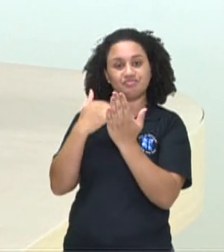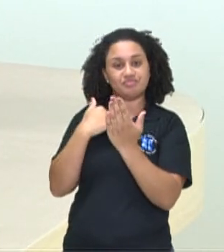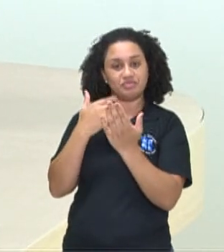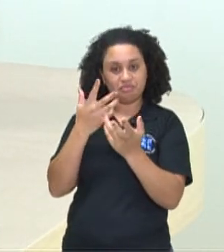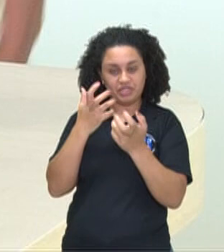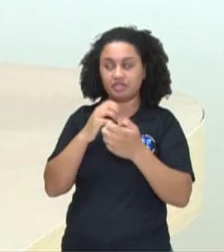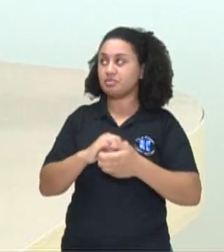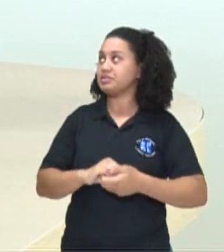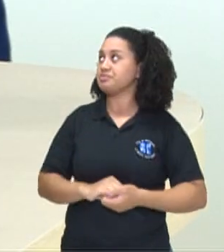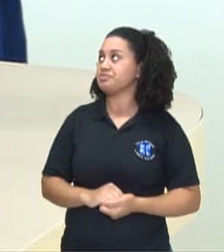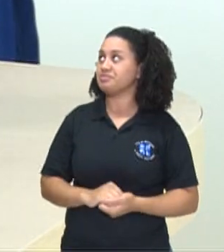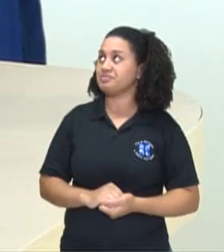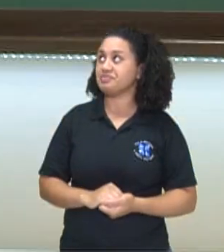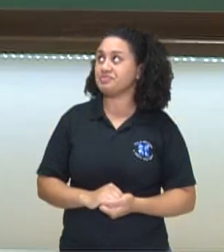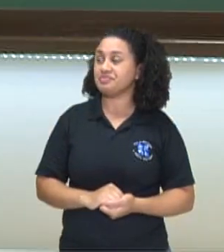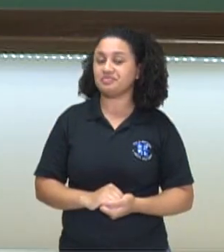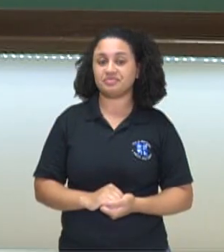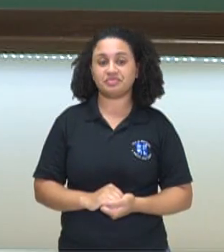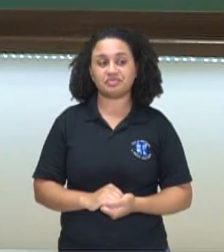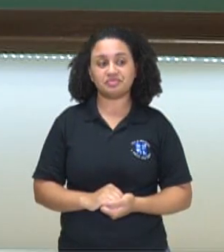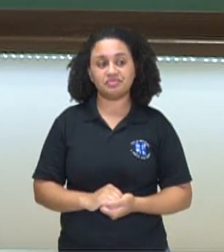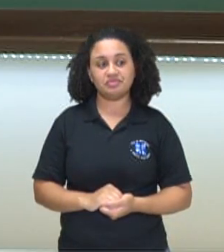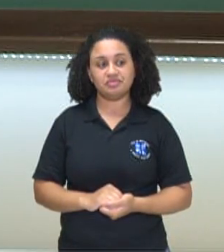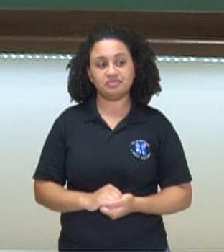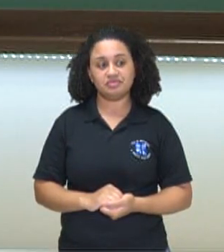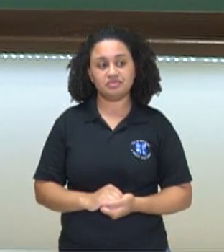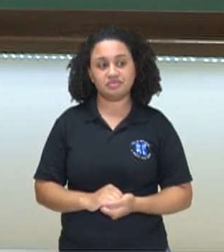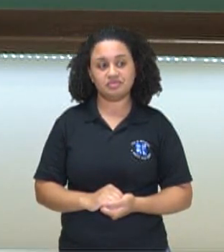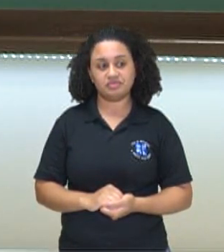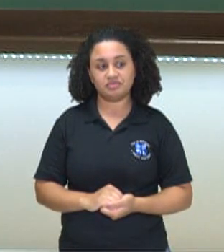aqui, certo? Vou eletrizar mais um pouquinho.